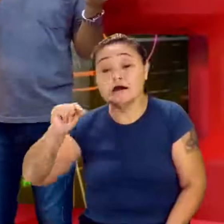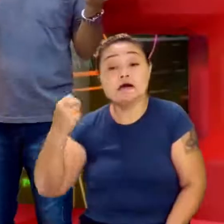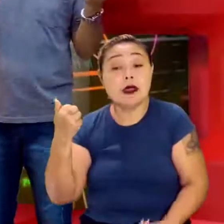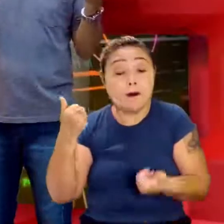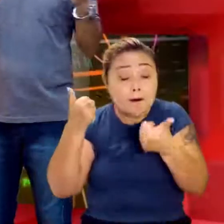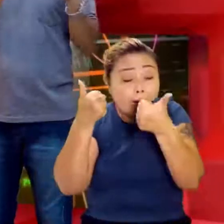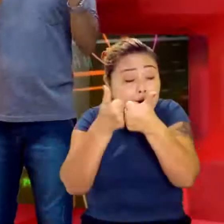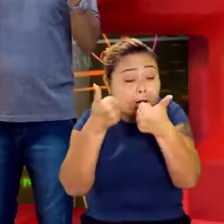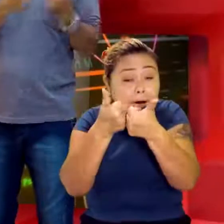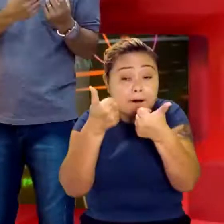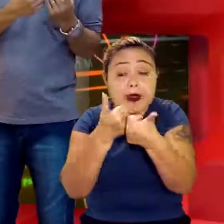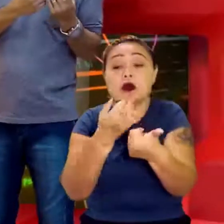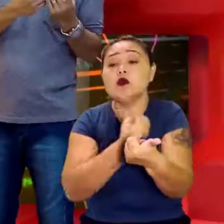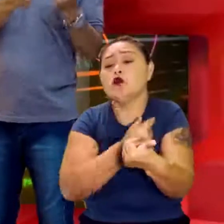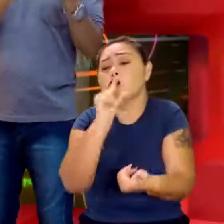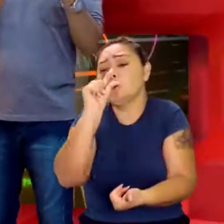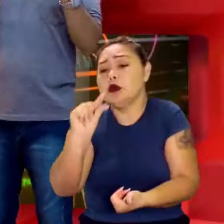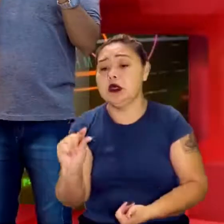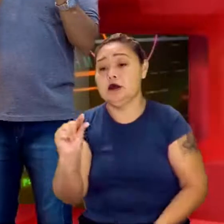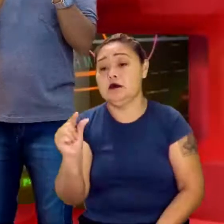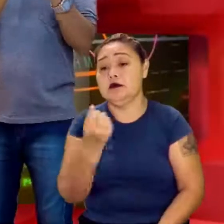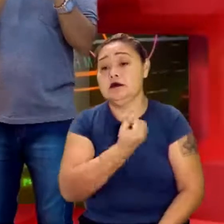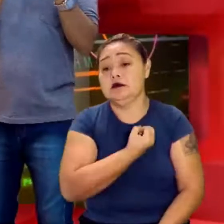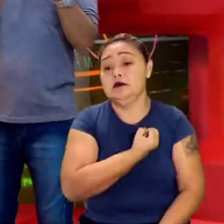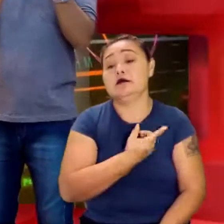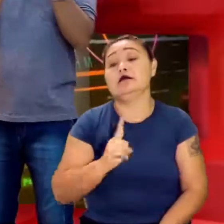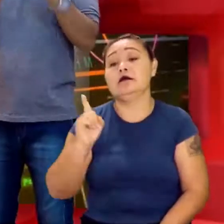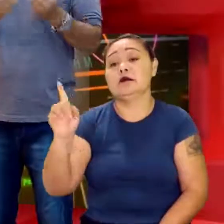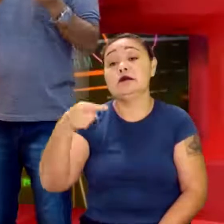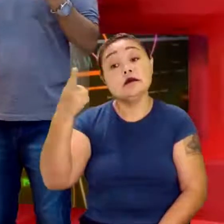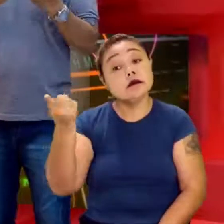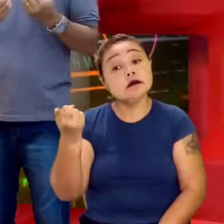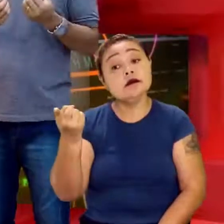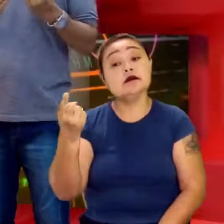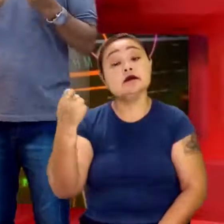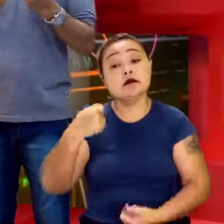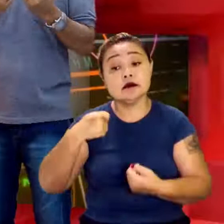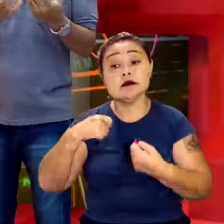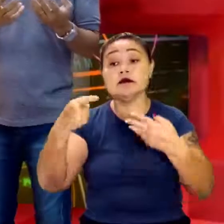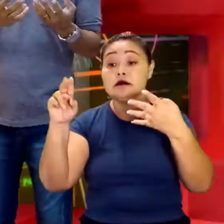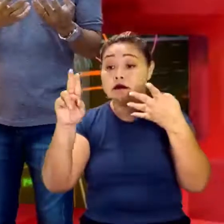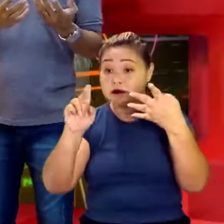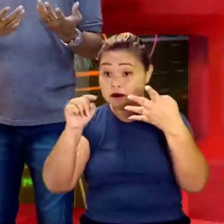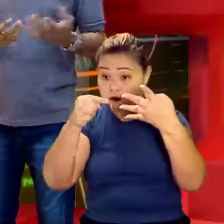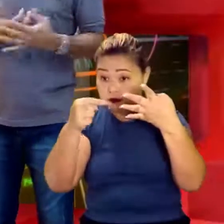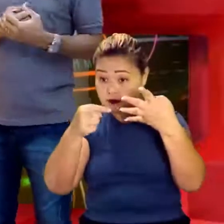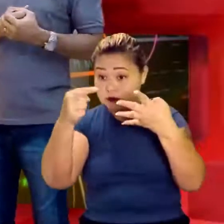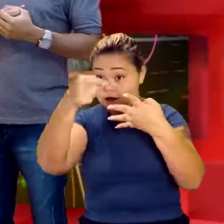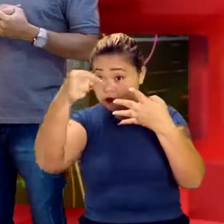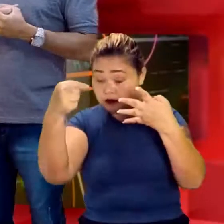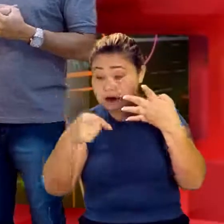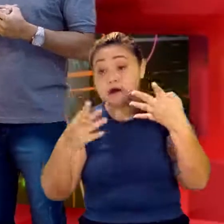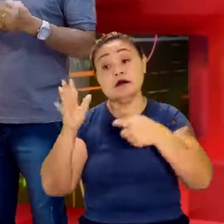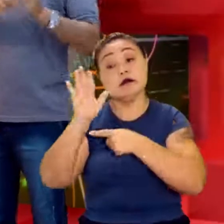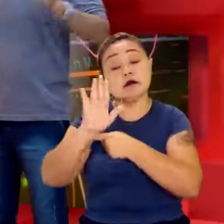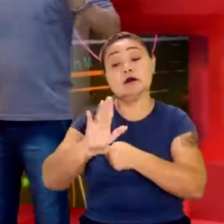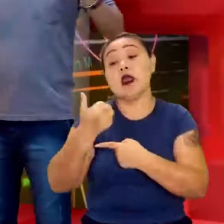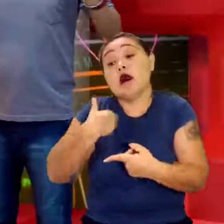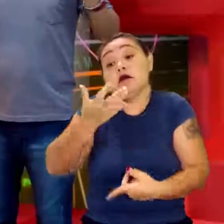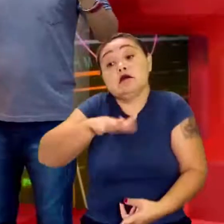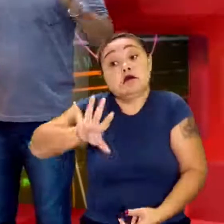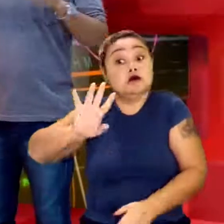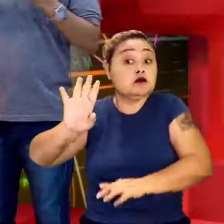próximo possível de um número bem pequeno. É por isso que a propriedade ajuda. Ah, professor, mas eu não quero